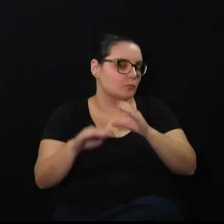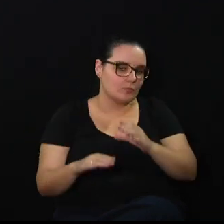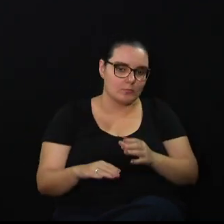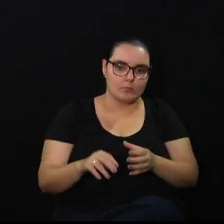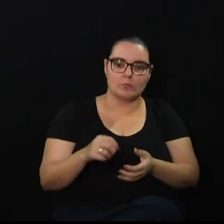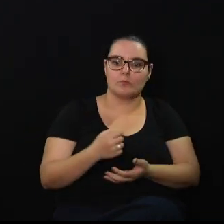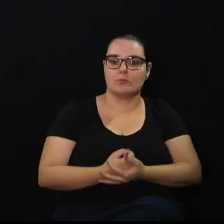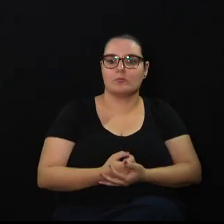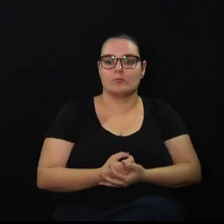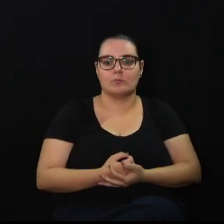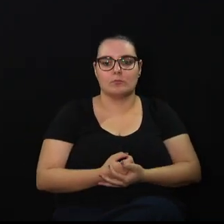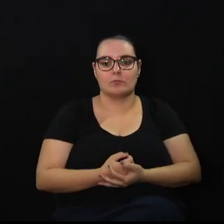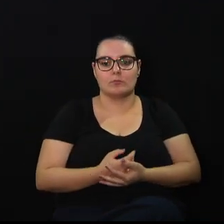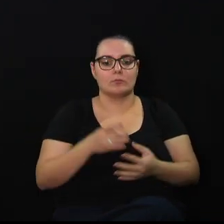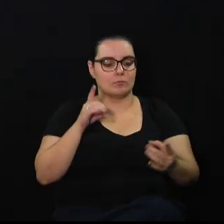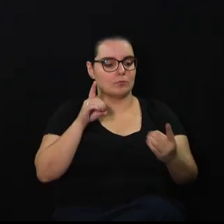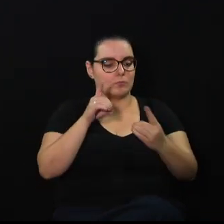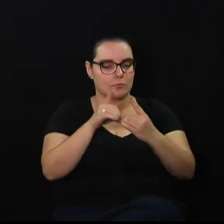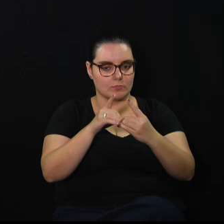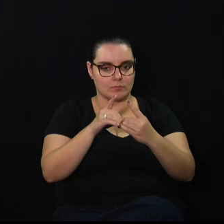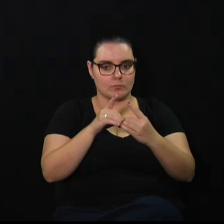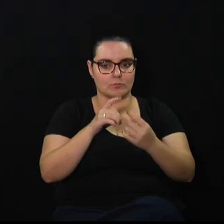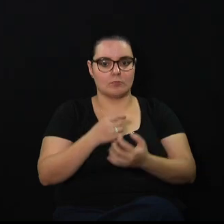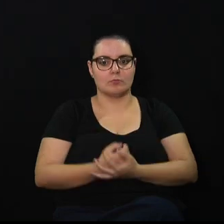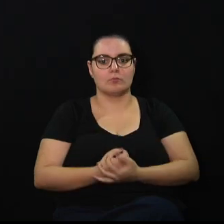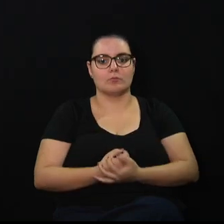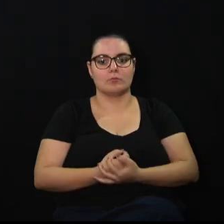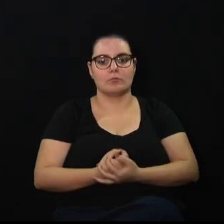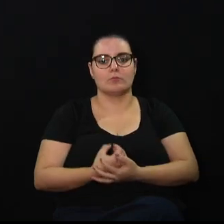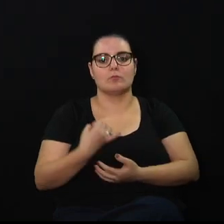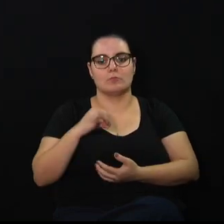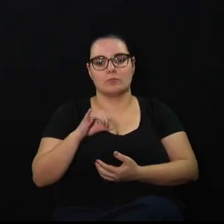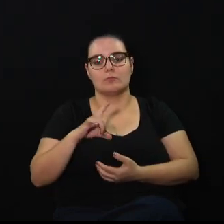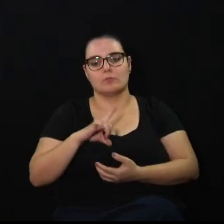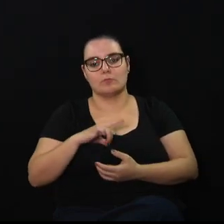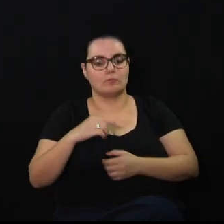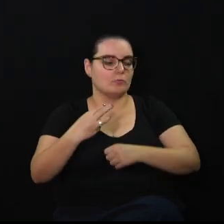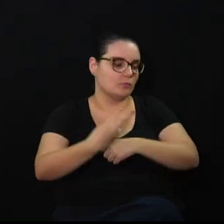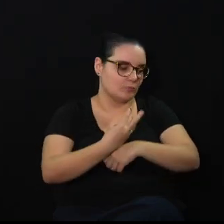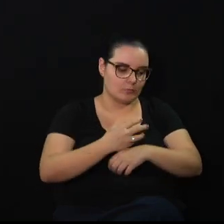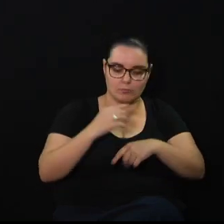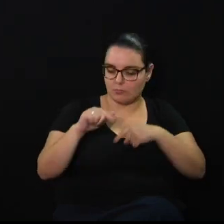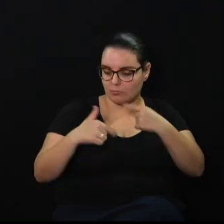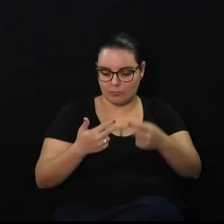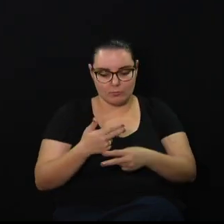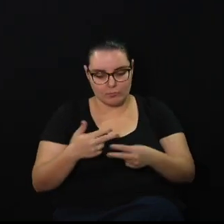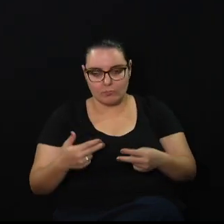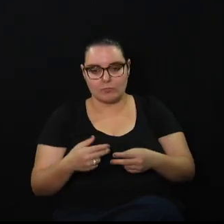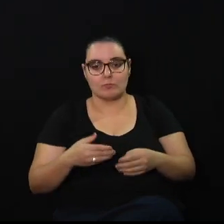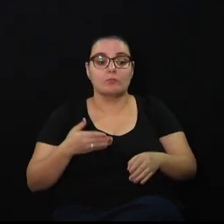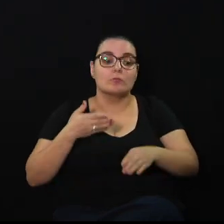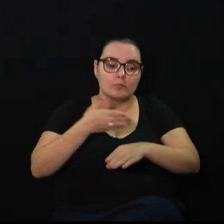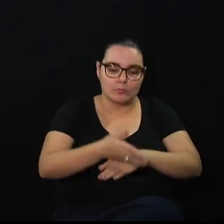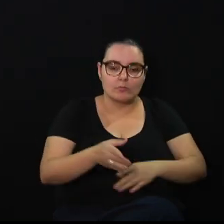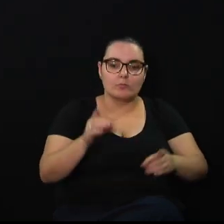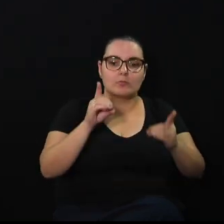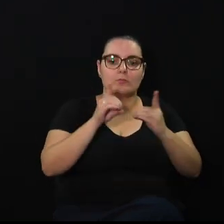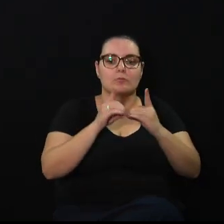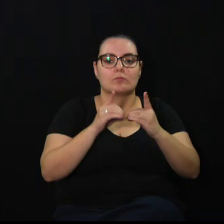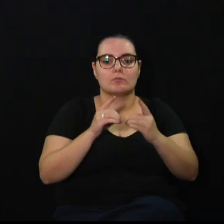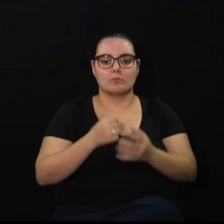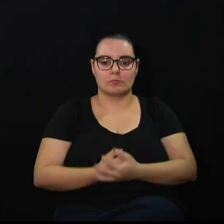ou presencialmente se houver o canal eletrônico pode ser senão vou que vá presencialmente por que por que